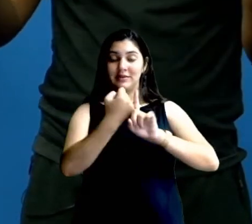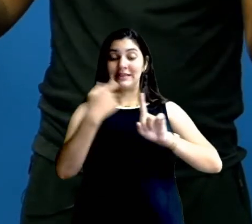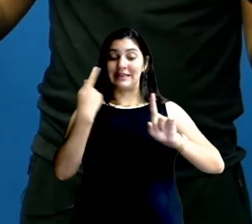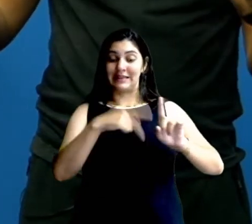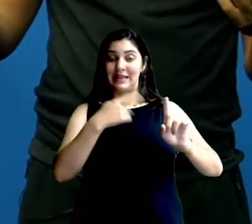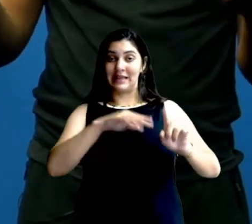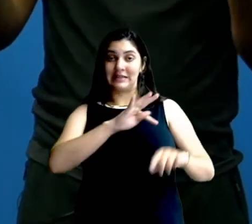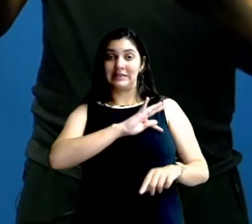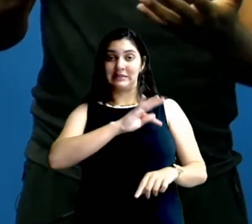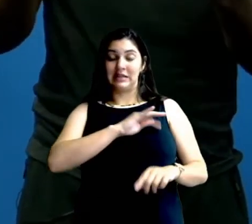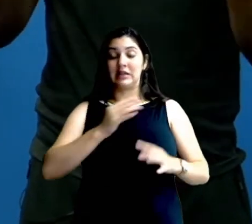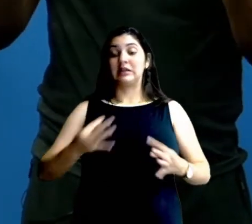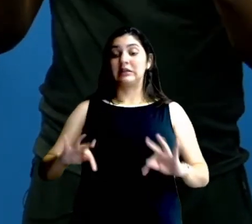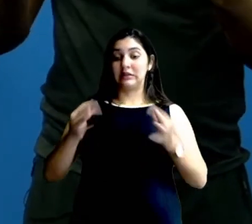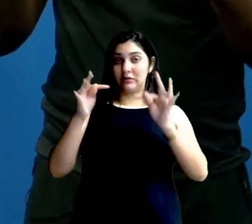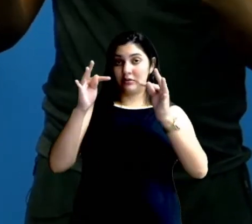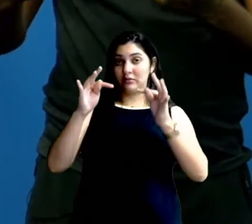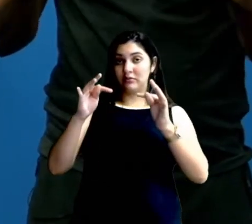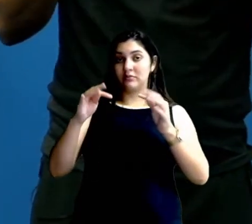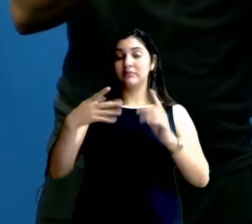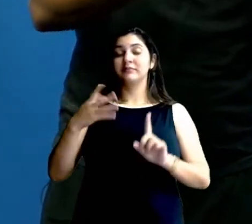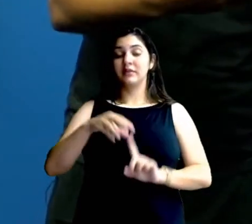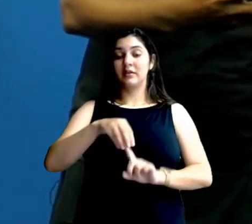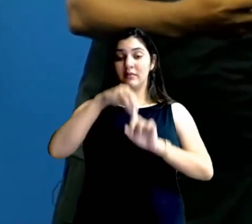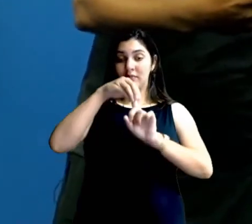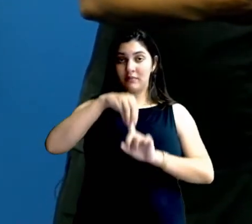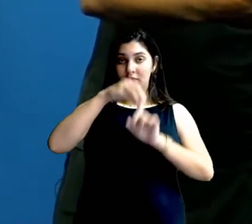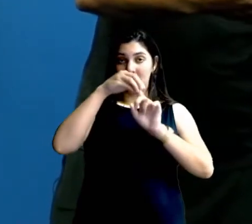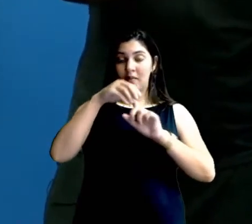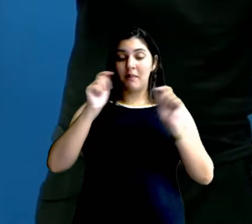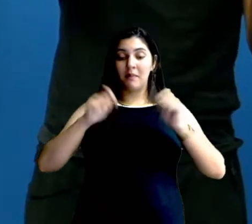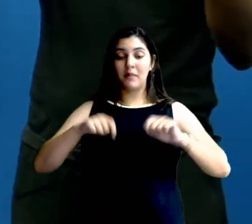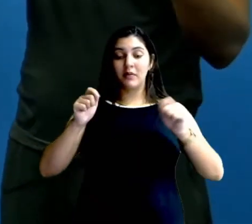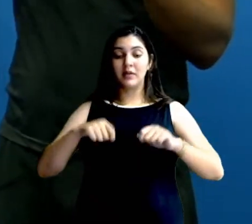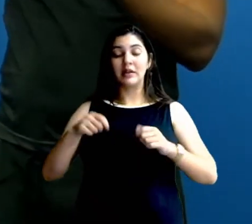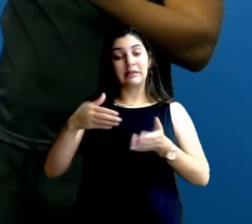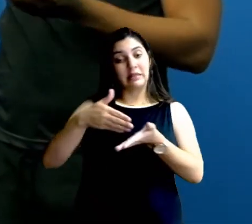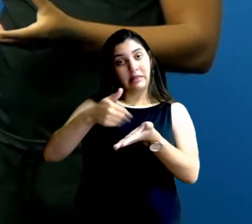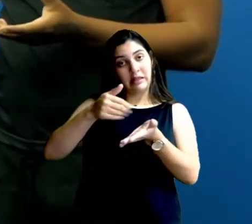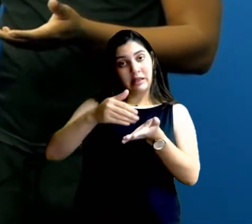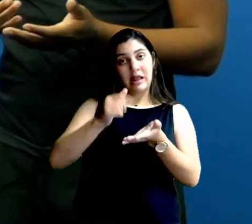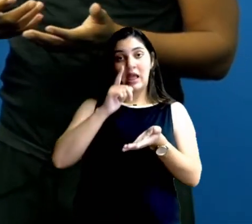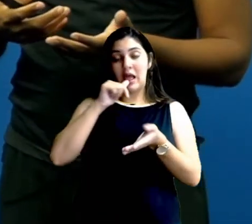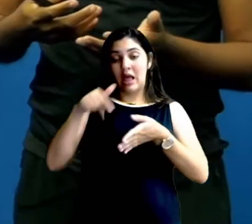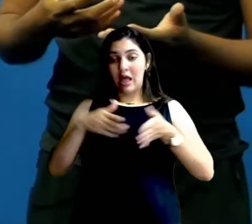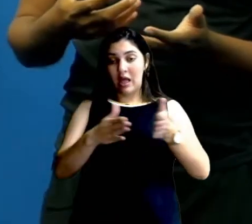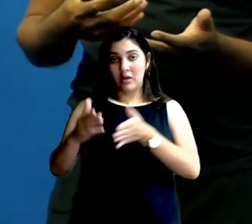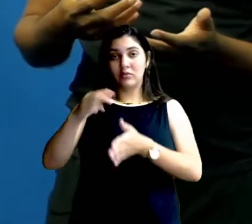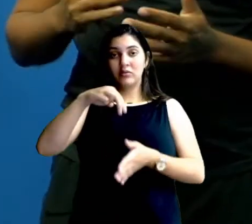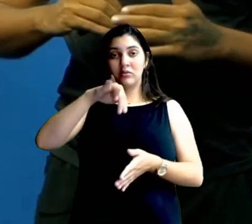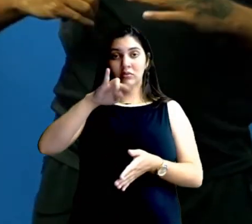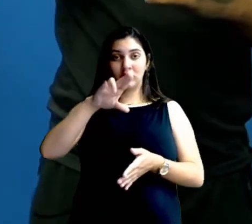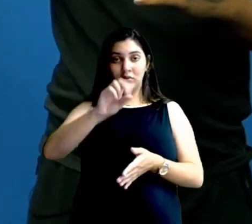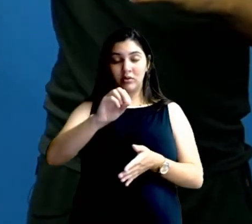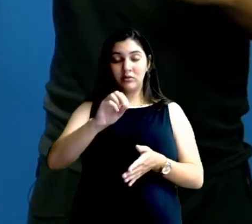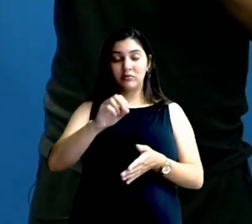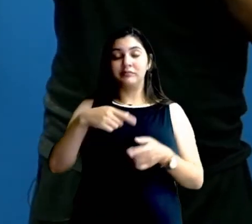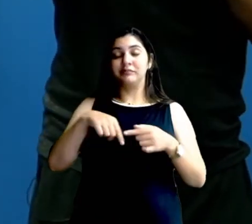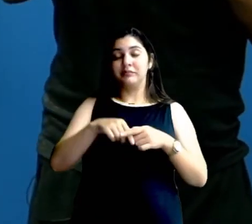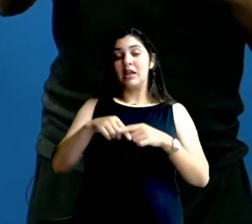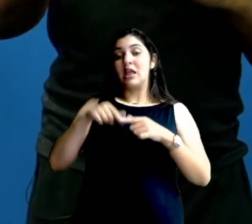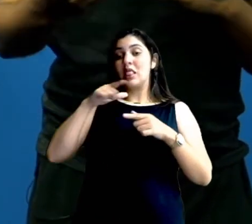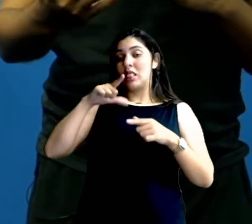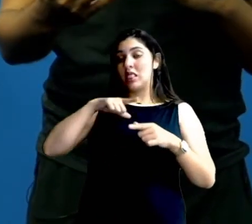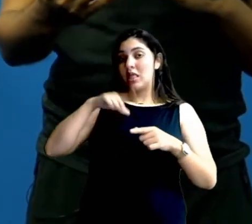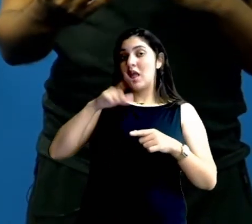essas técnicas e Essas tecnologias são os canais que eles construíam para poder retirar as águas do rio Nilo irrigar suas terras e a partir